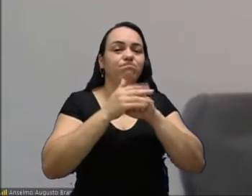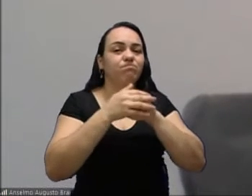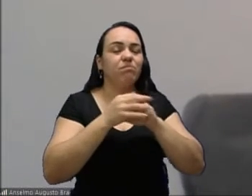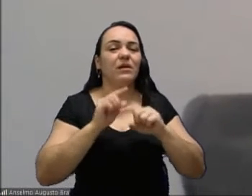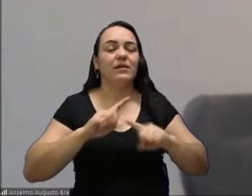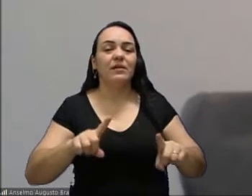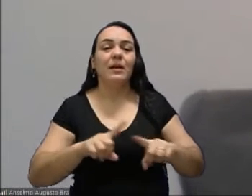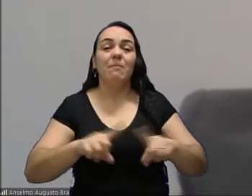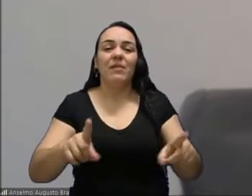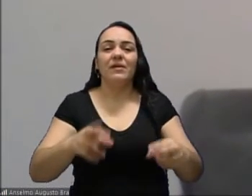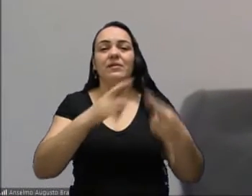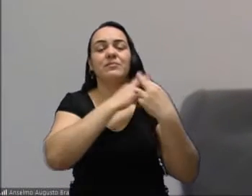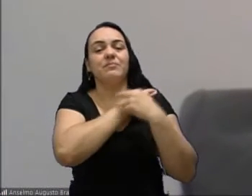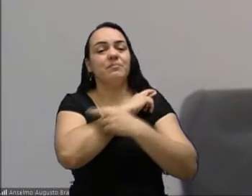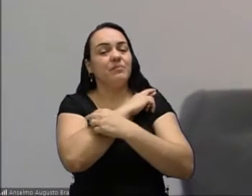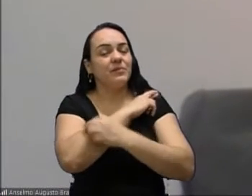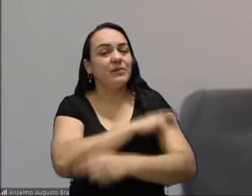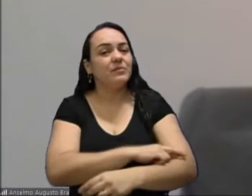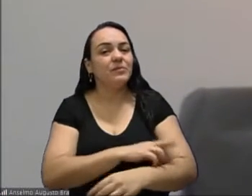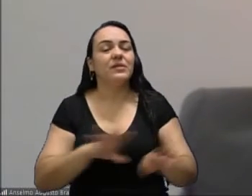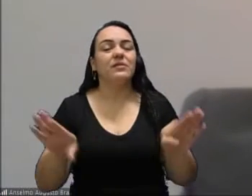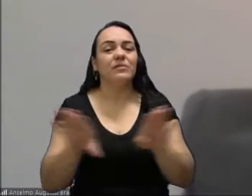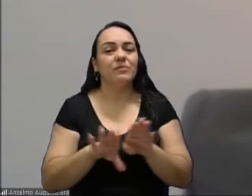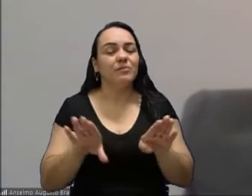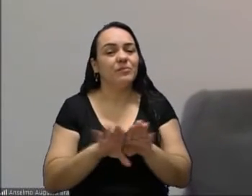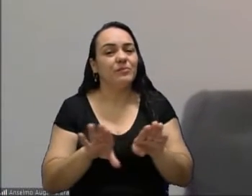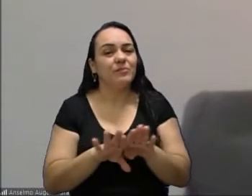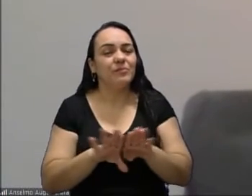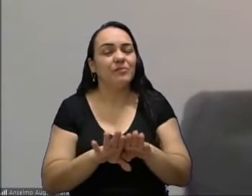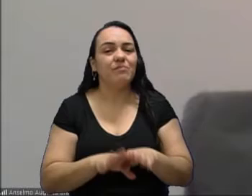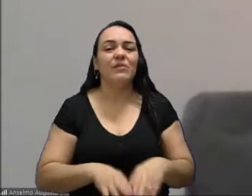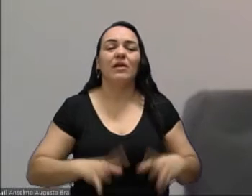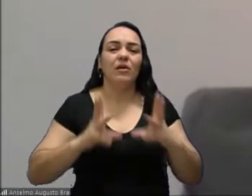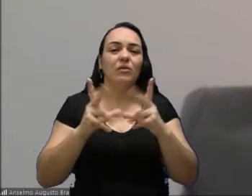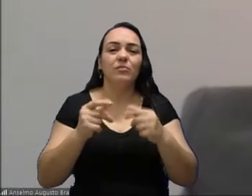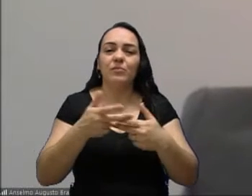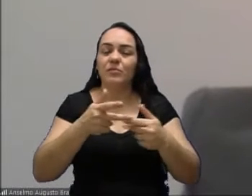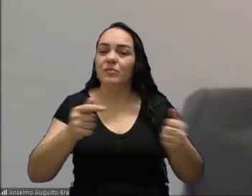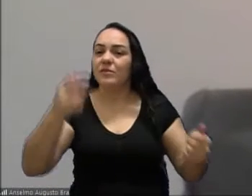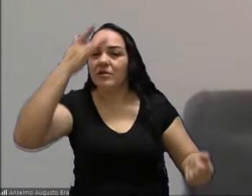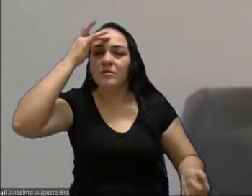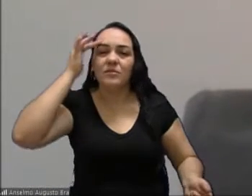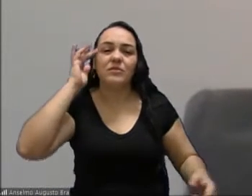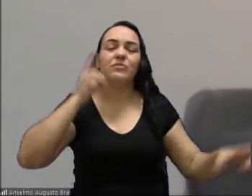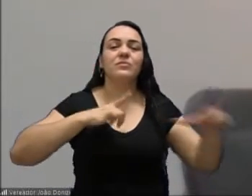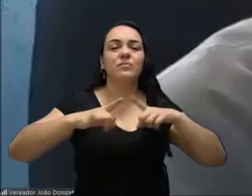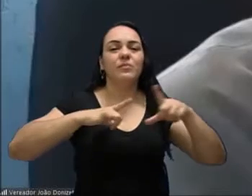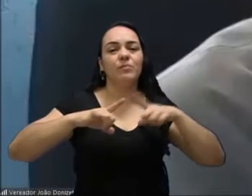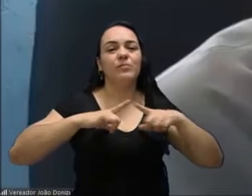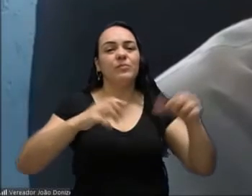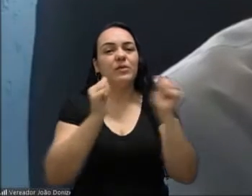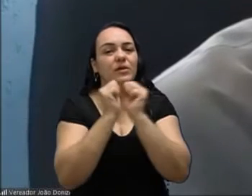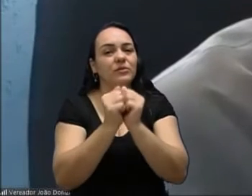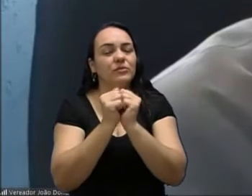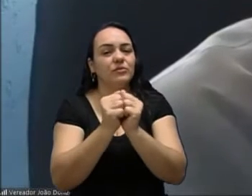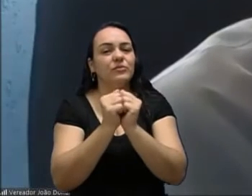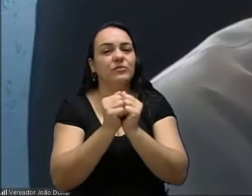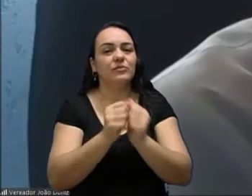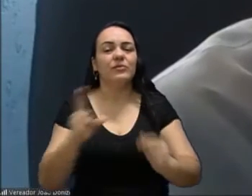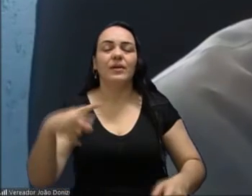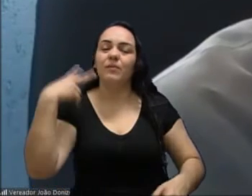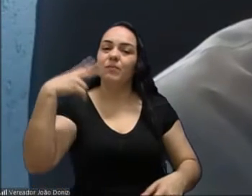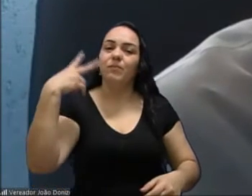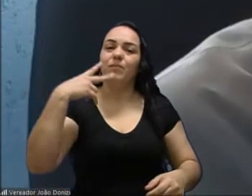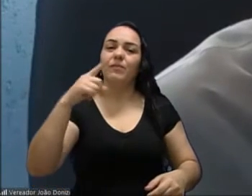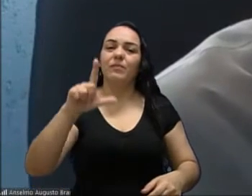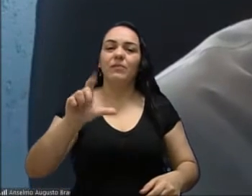respeitando aí toda... o pessoal do gabinete dele, né, enfim, respeitando não só o vereador